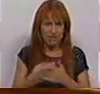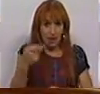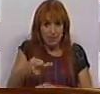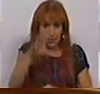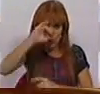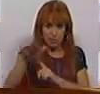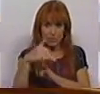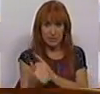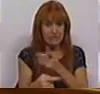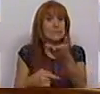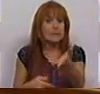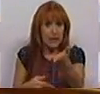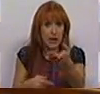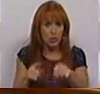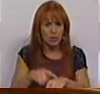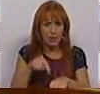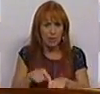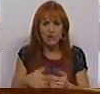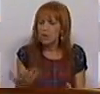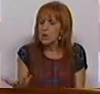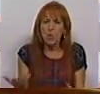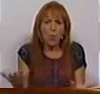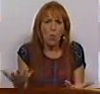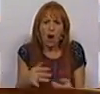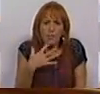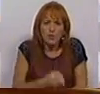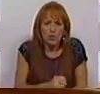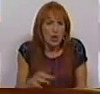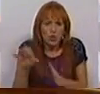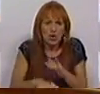permanências consulares, porque neste momento não tem absolutamente condições para o fazer.